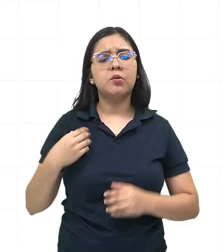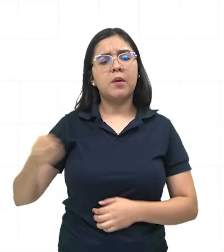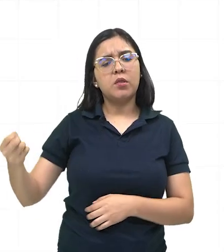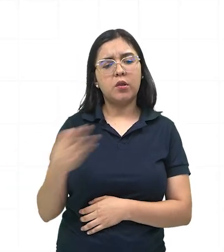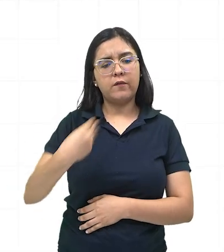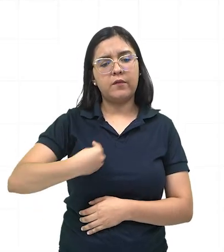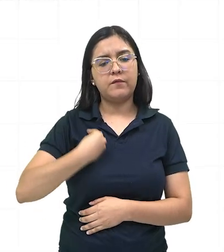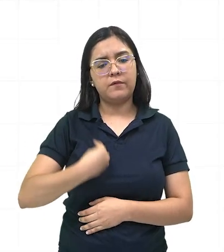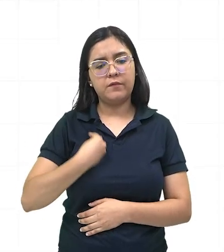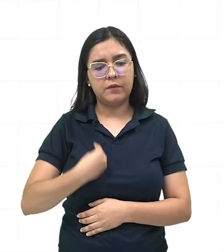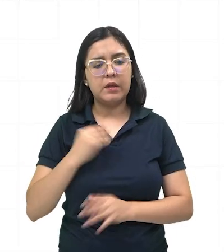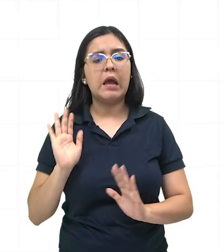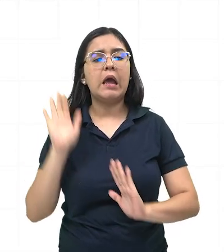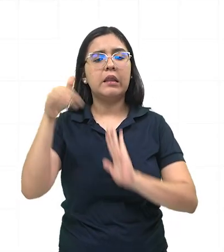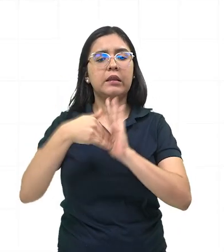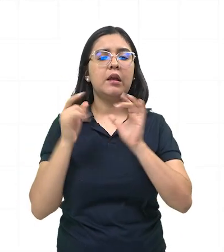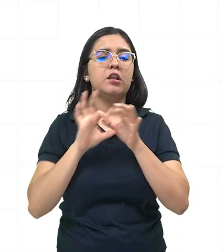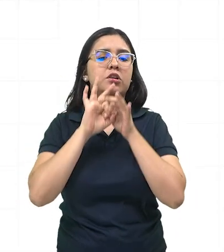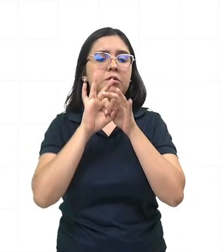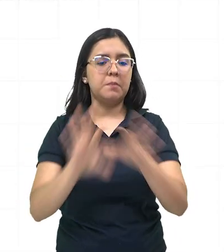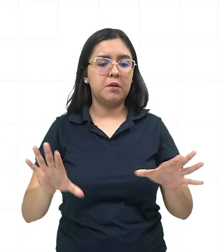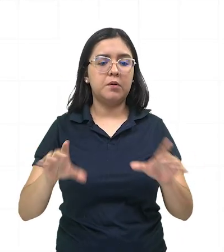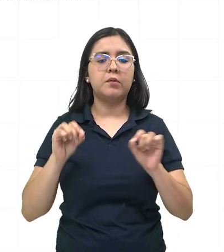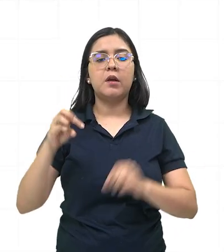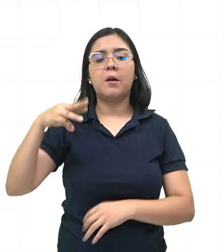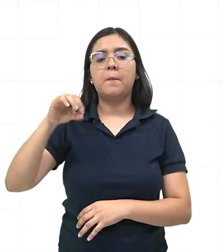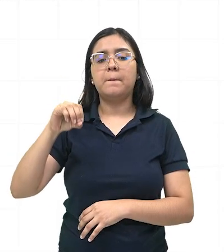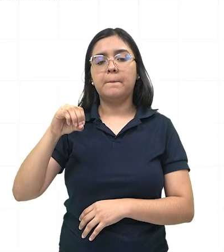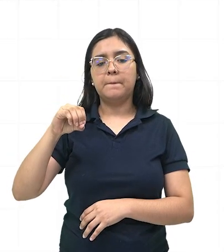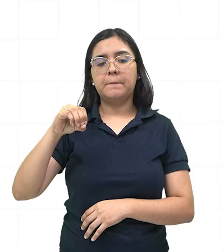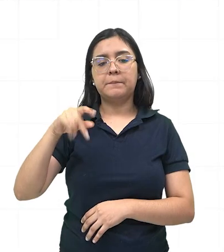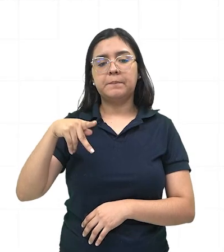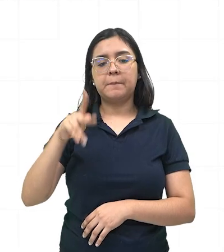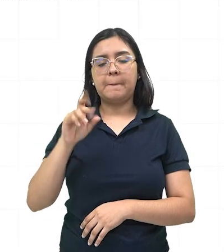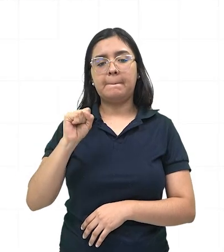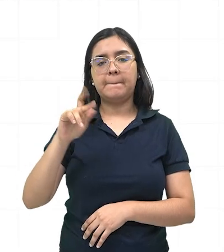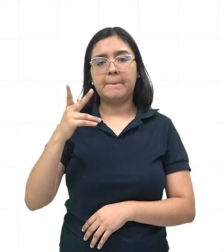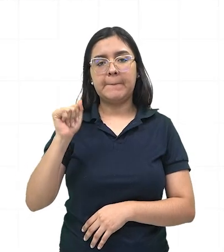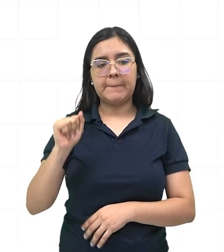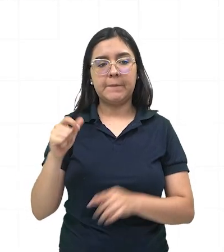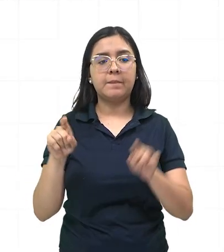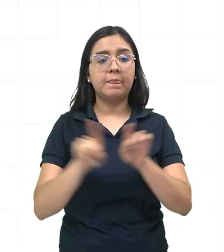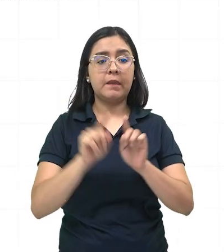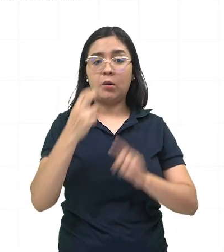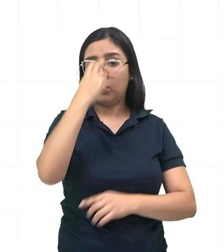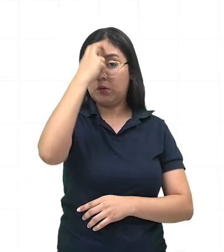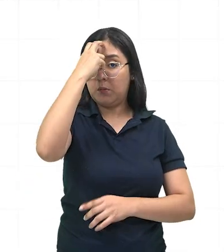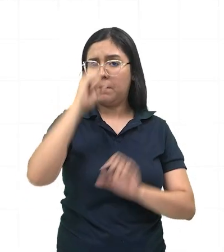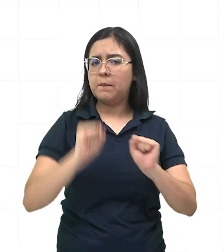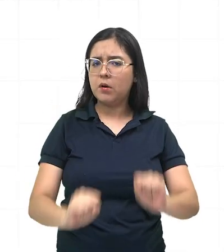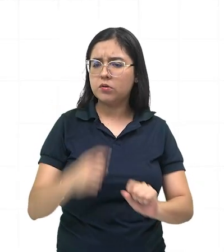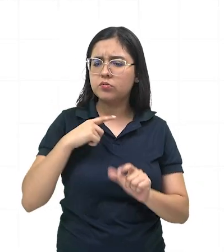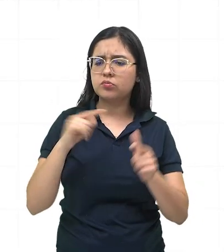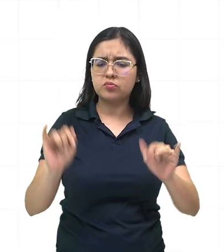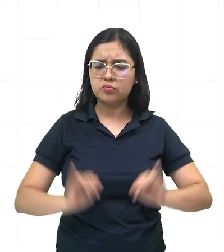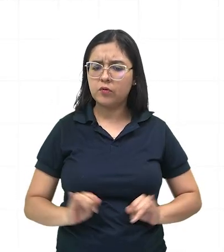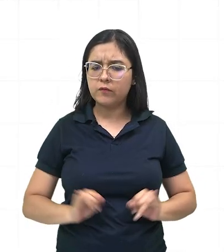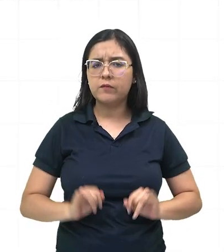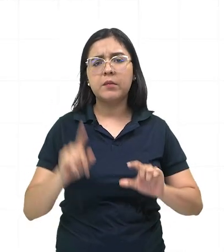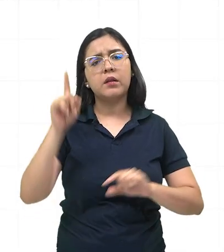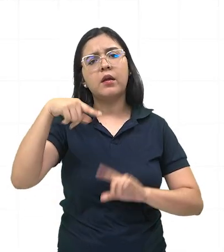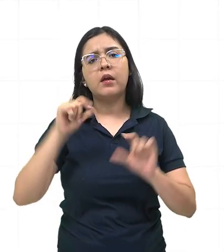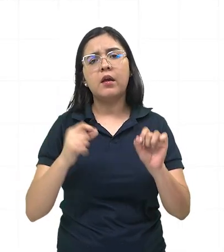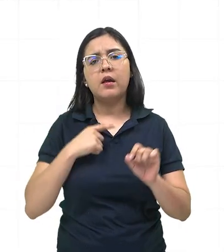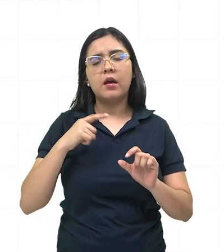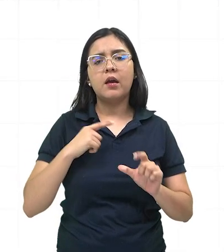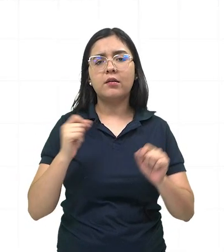ciclo de vida até atingir a libertação, que é o Moksha. O hindu, ele pode ver o sofrimento como parte de um